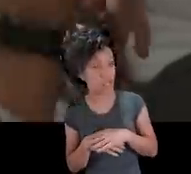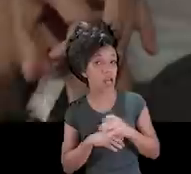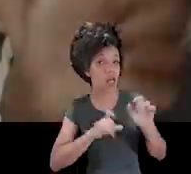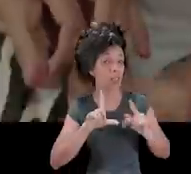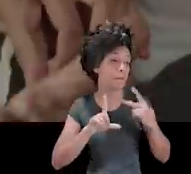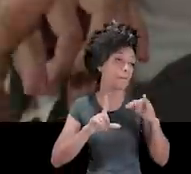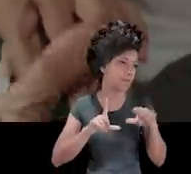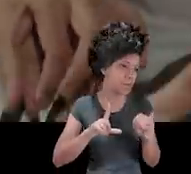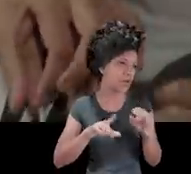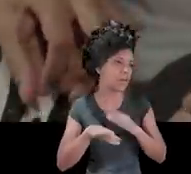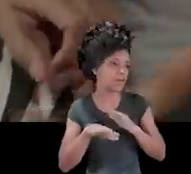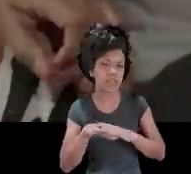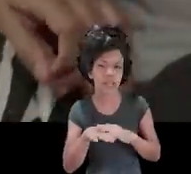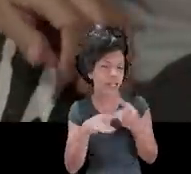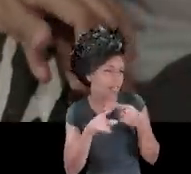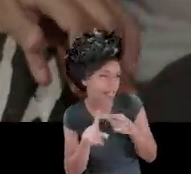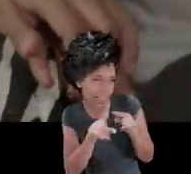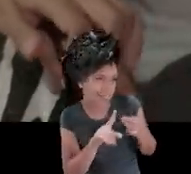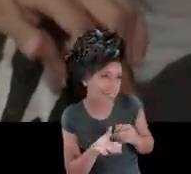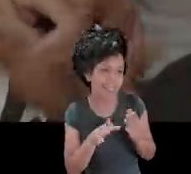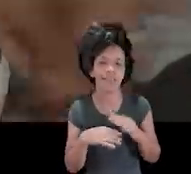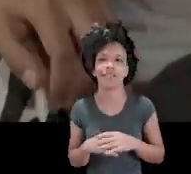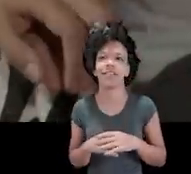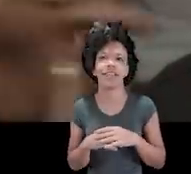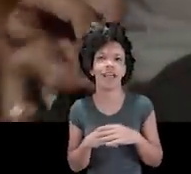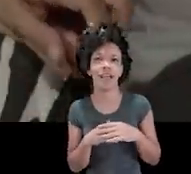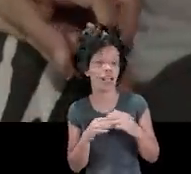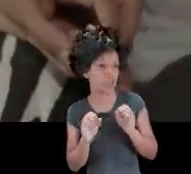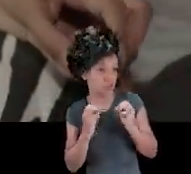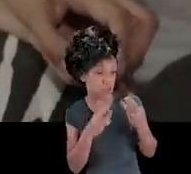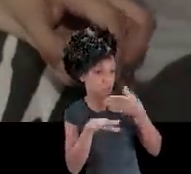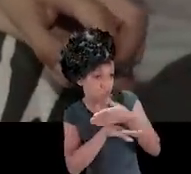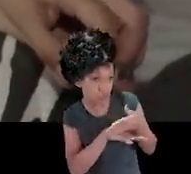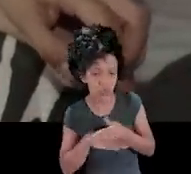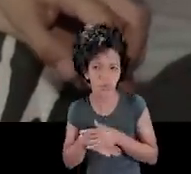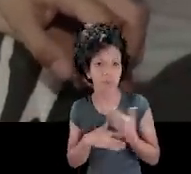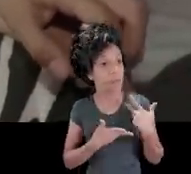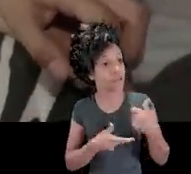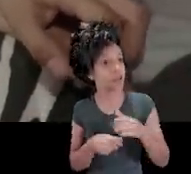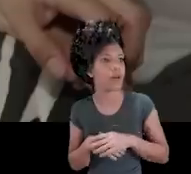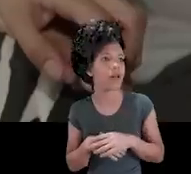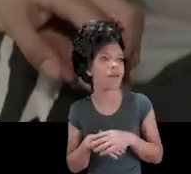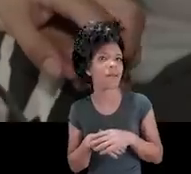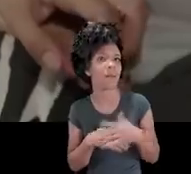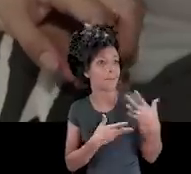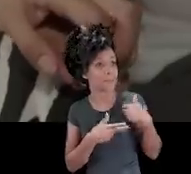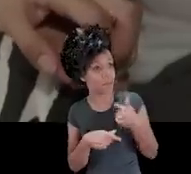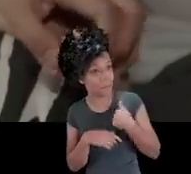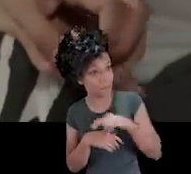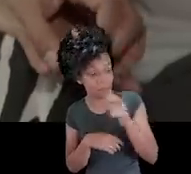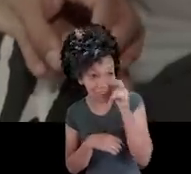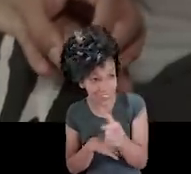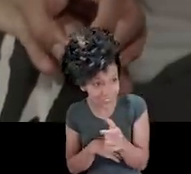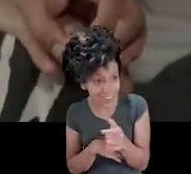estava, né, fazendo aquelas paradas lá, blitz nos shows e tal. Sim. E me chamaram, me mandaram o convite para que eu fosse